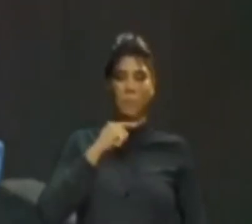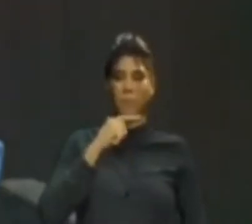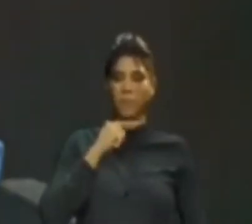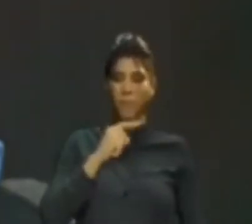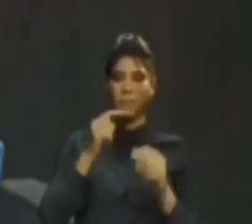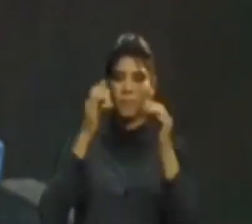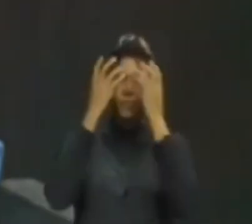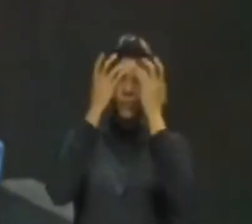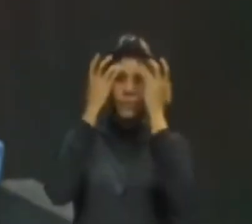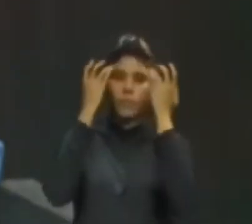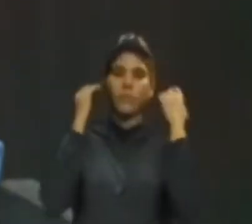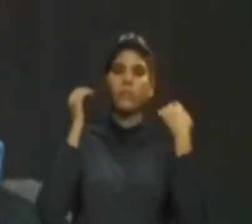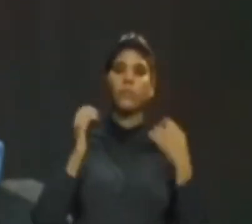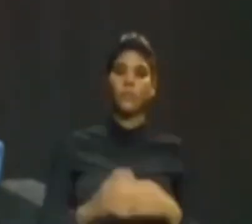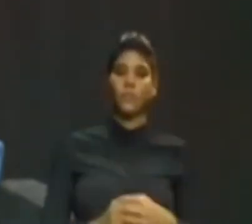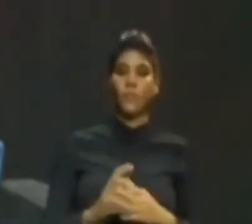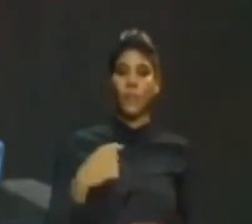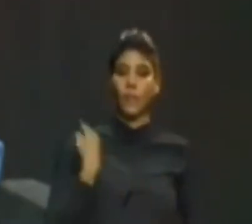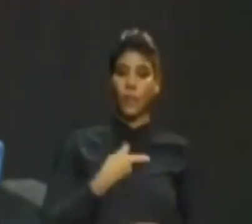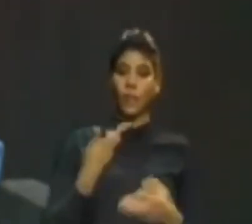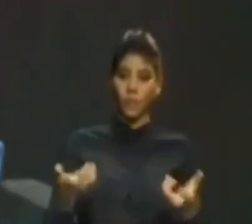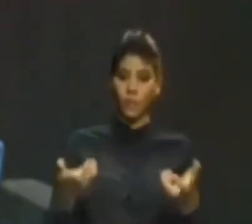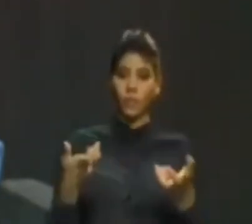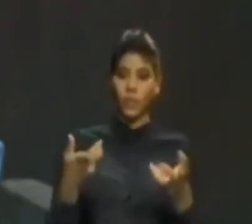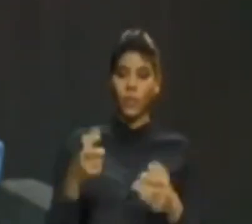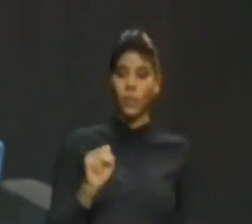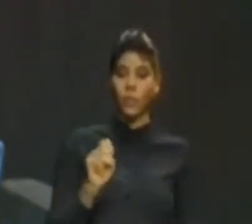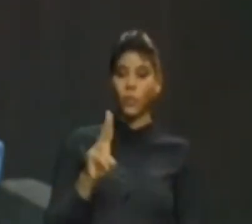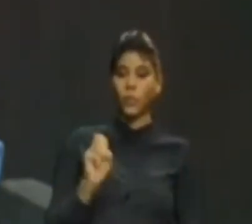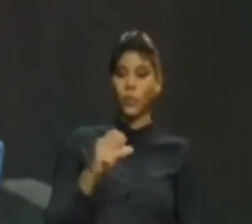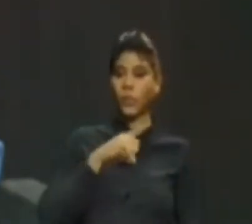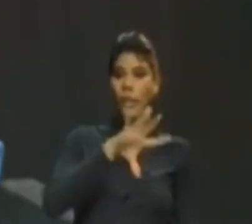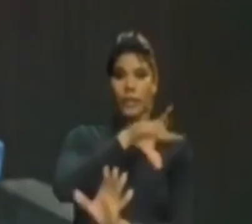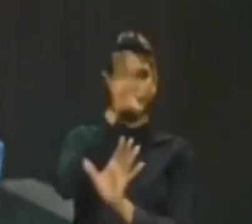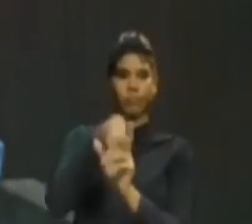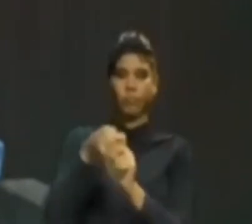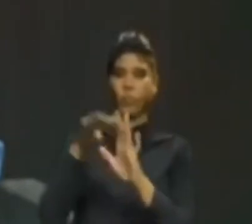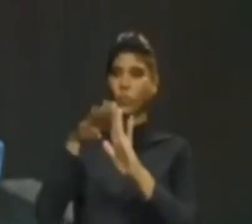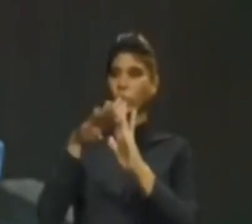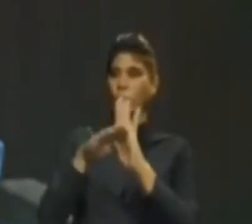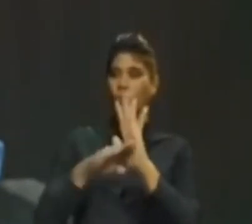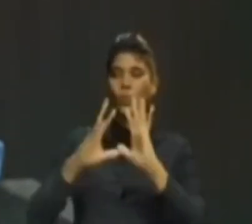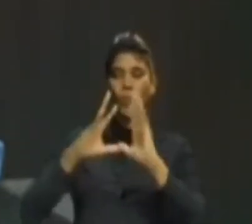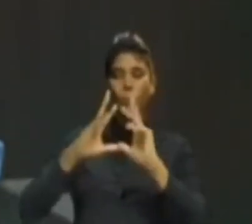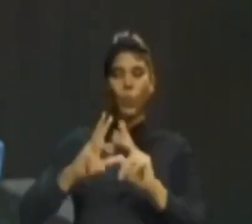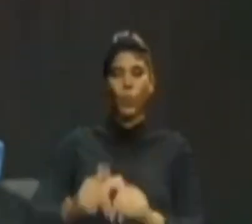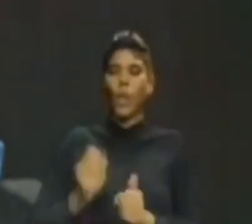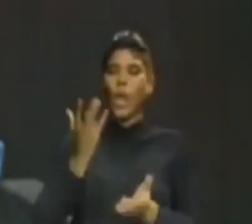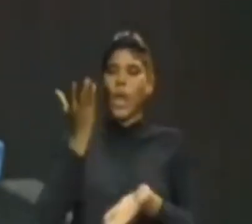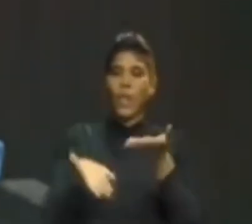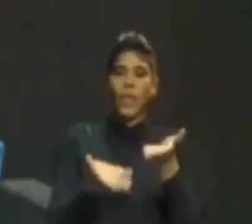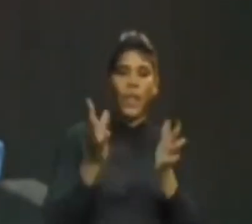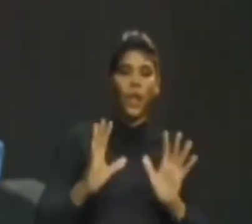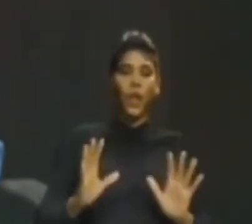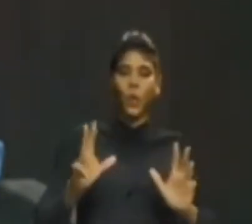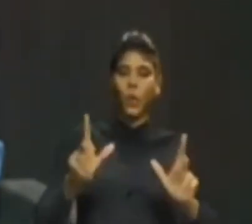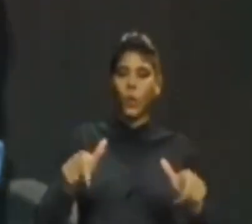lamentavelmente o que nós queremos que o SUS Contemple a todos que o SUS atenda a todos